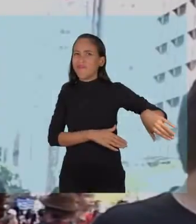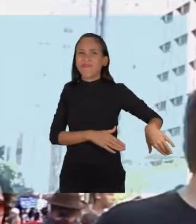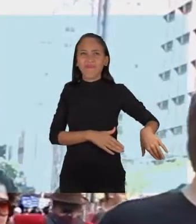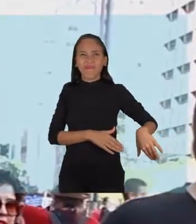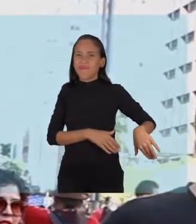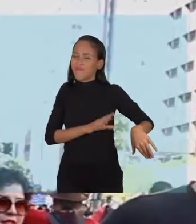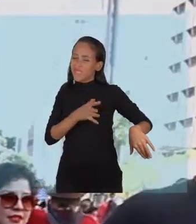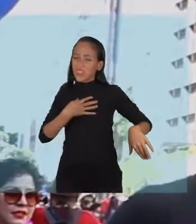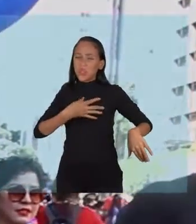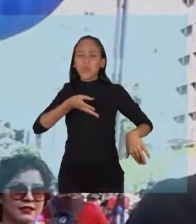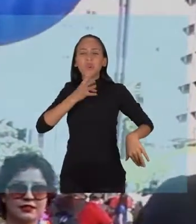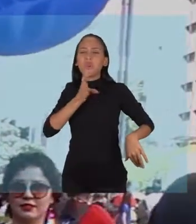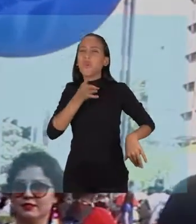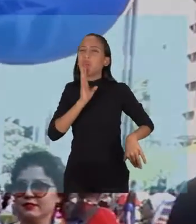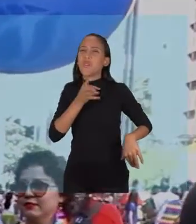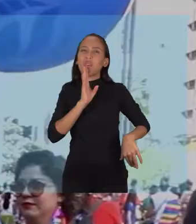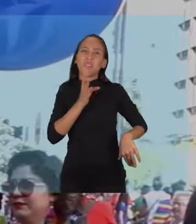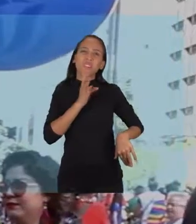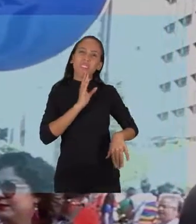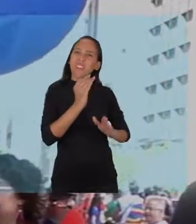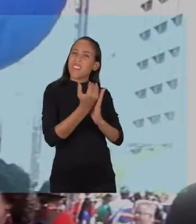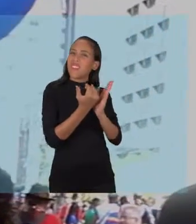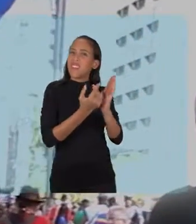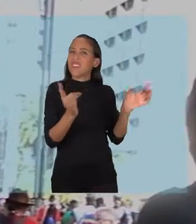rejeita bem